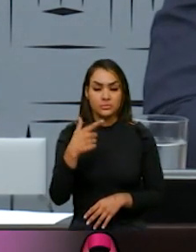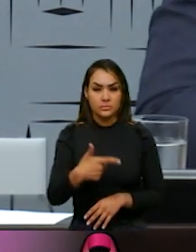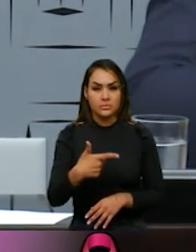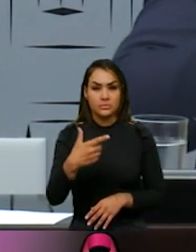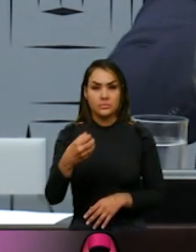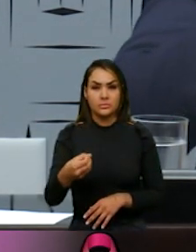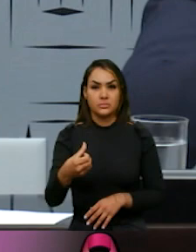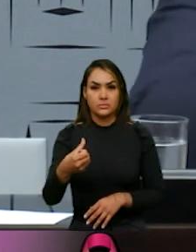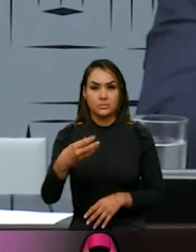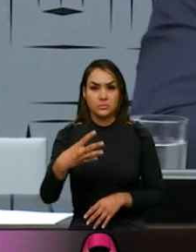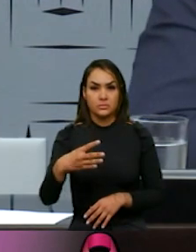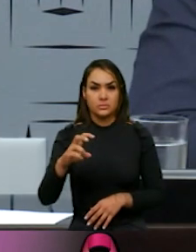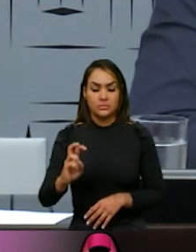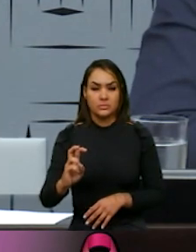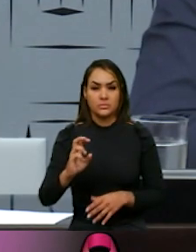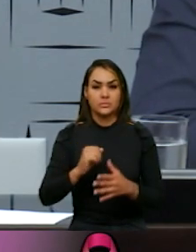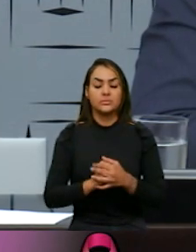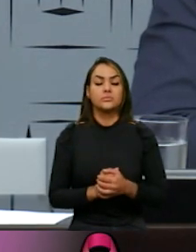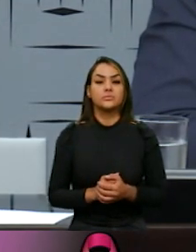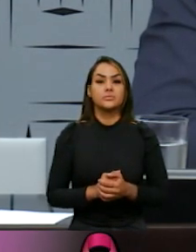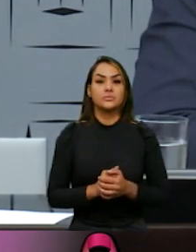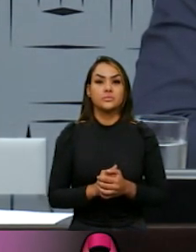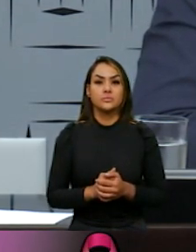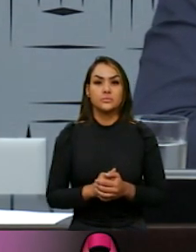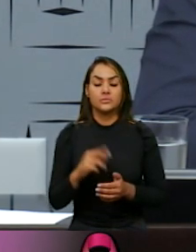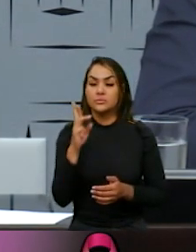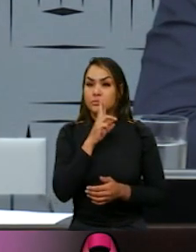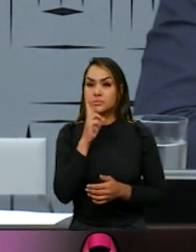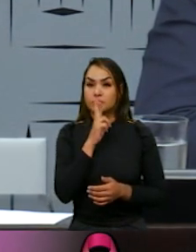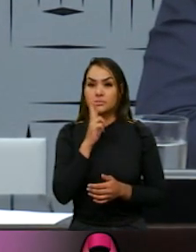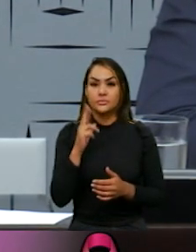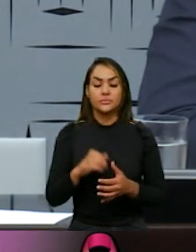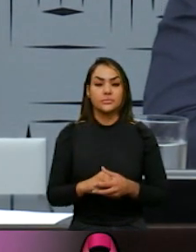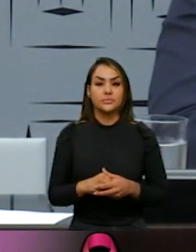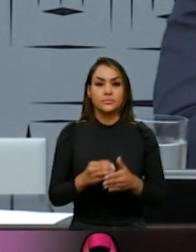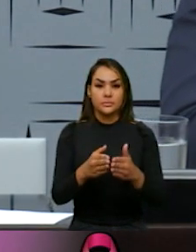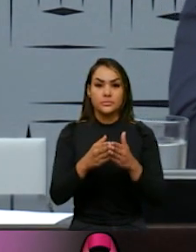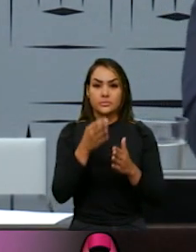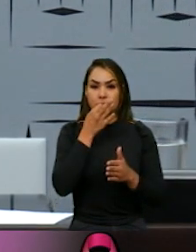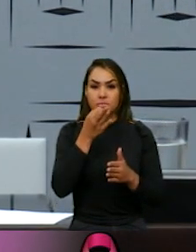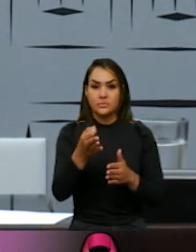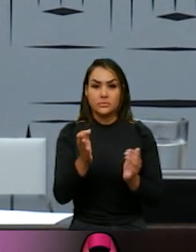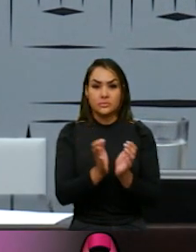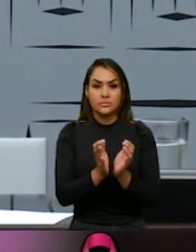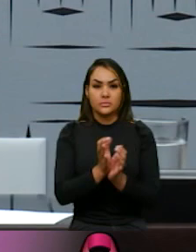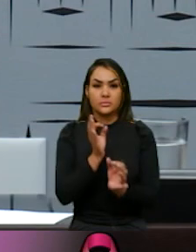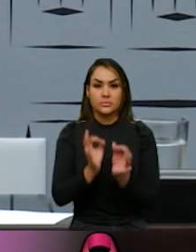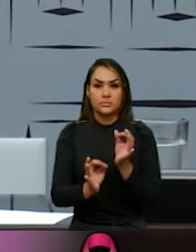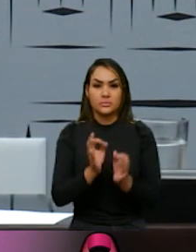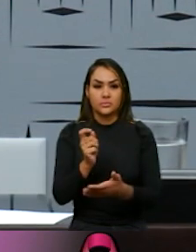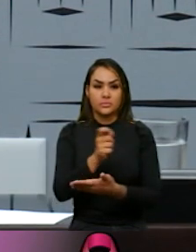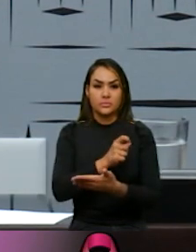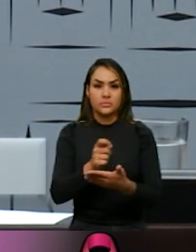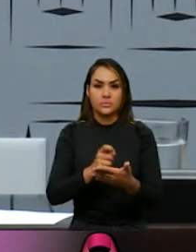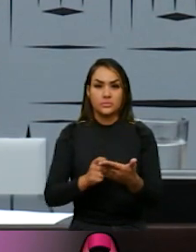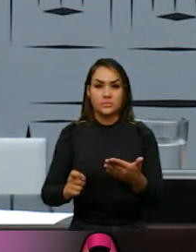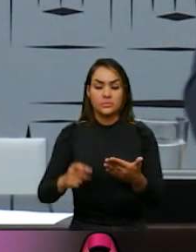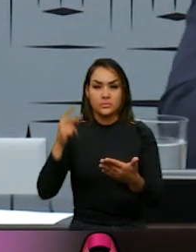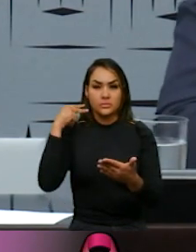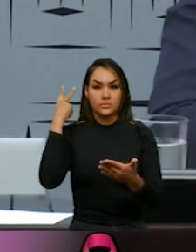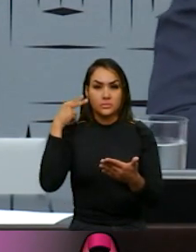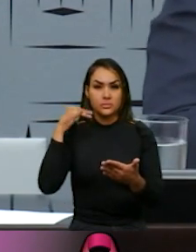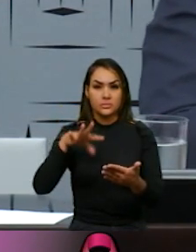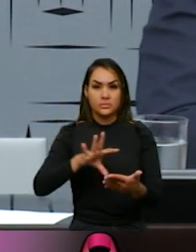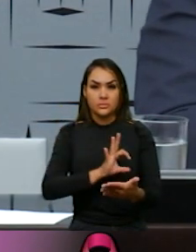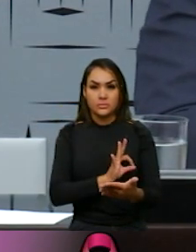13 de junho de 1966. Urgência. Solicito parecer da Comissão de Justiça e Redação, vereador